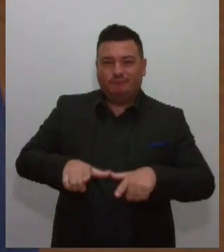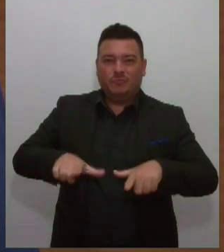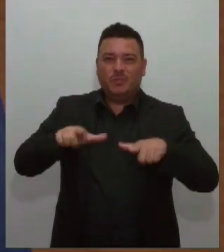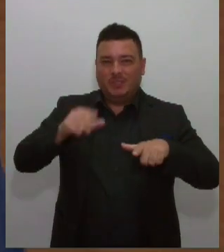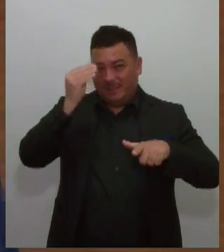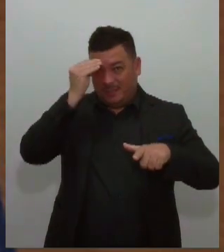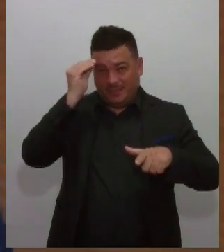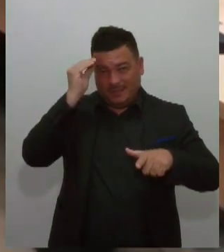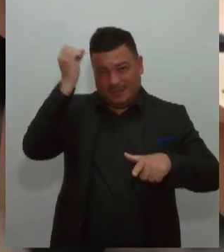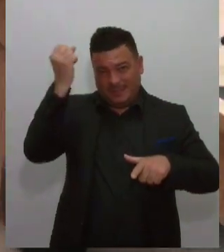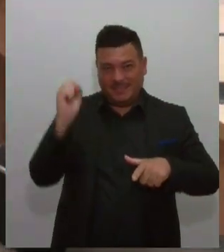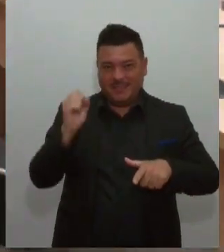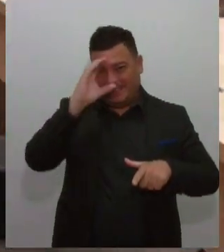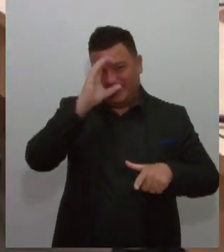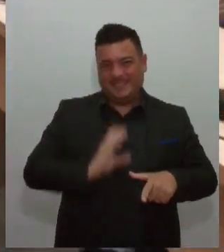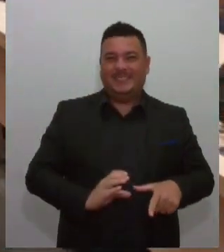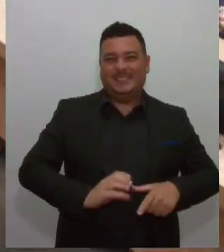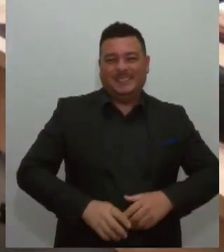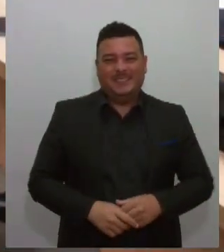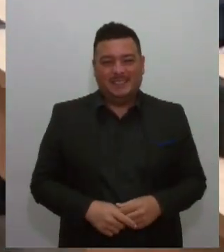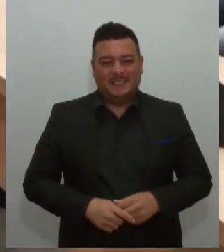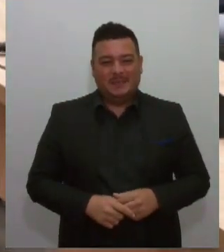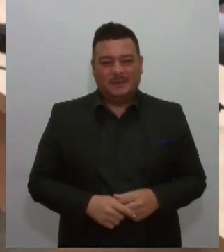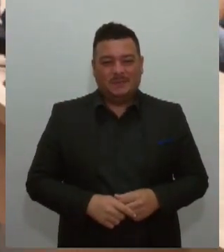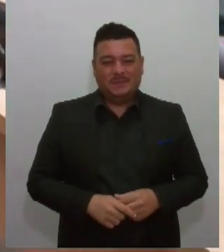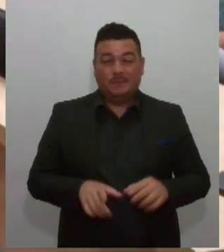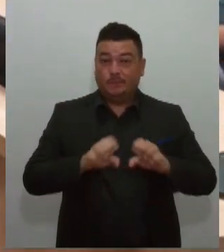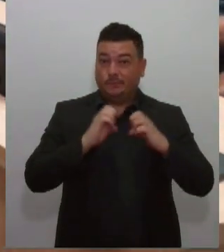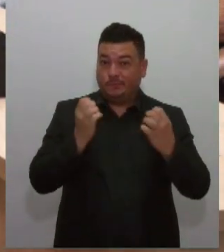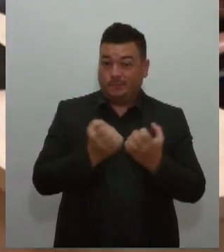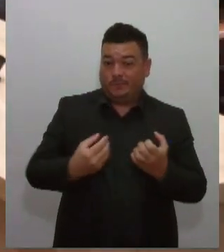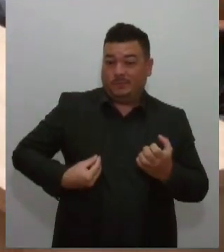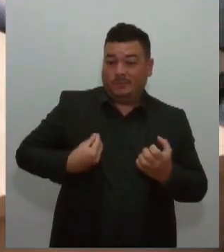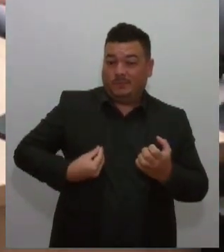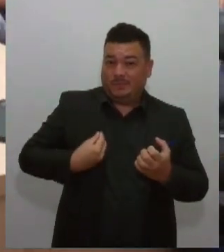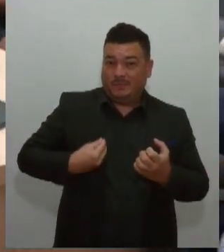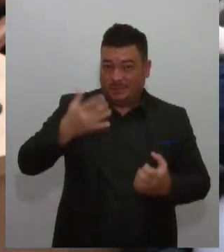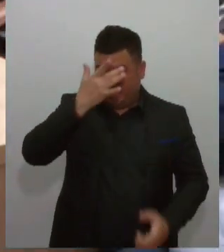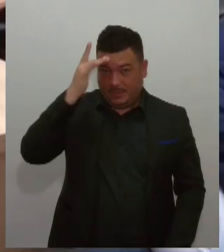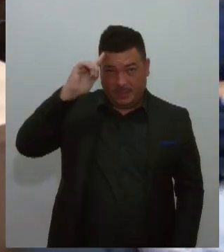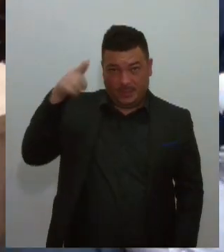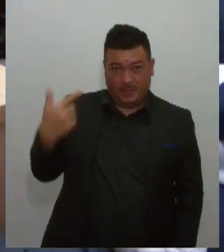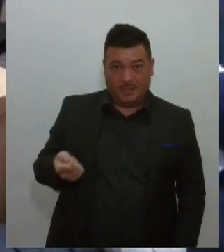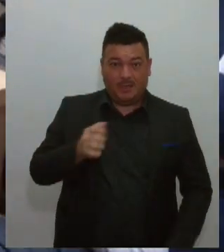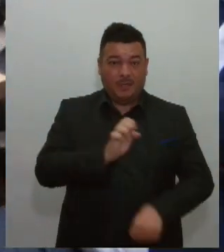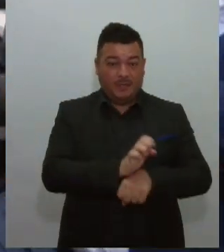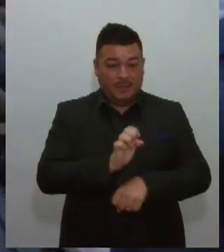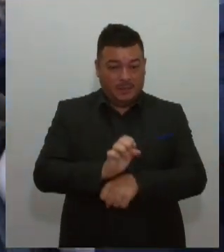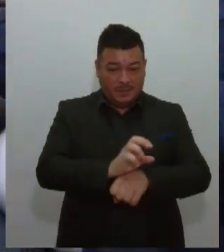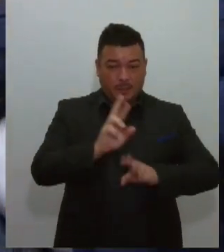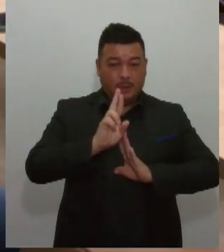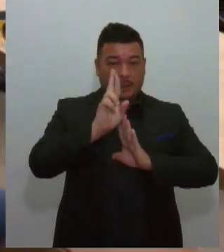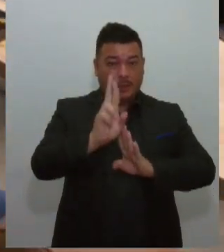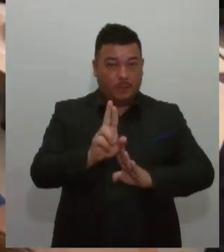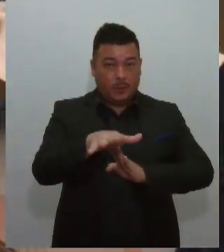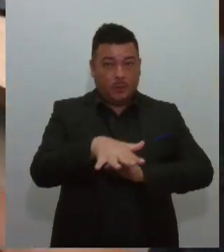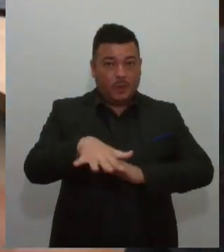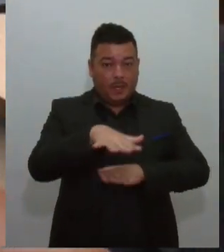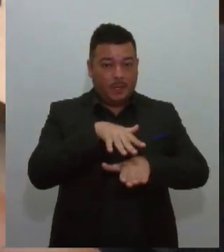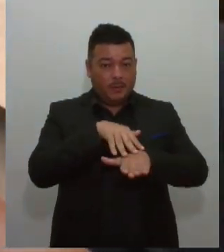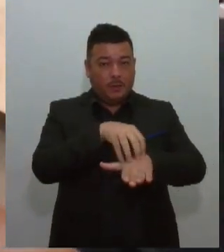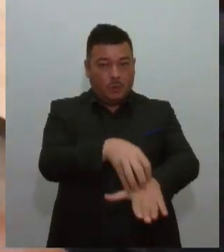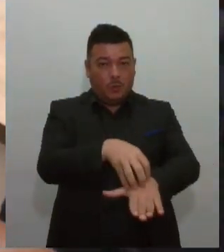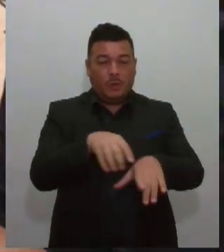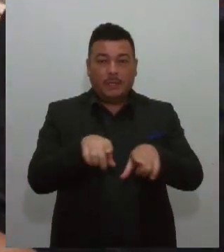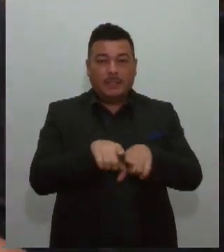cidadão sergipano. O evento contou com a presença de autoridades estaduais, representantes do setor de transportes, amigos